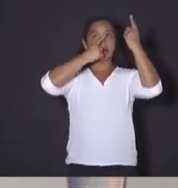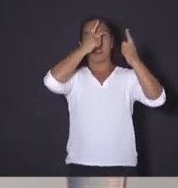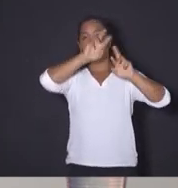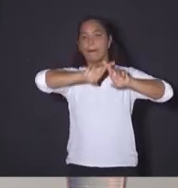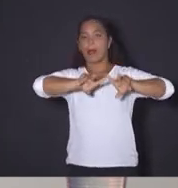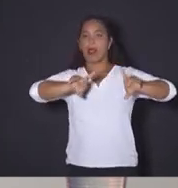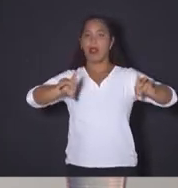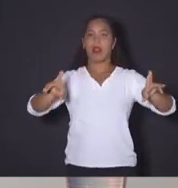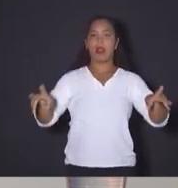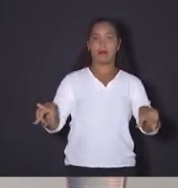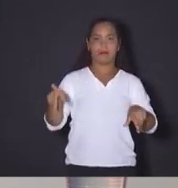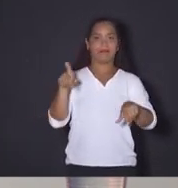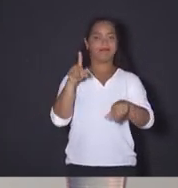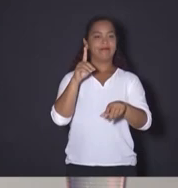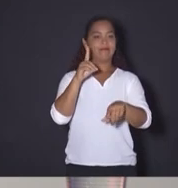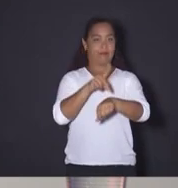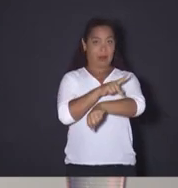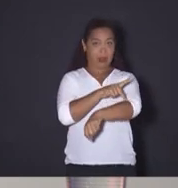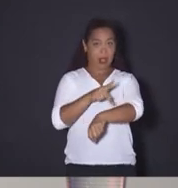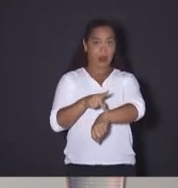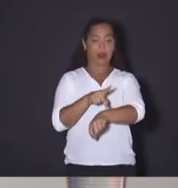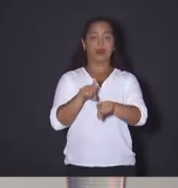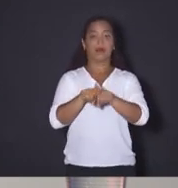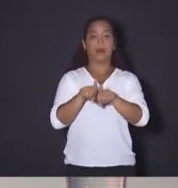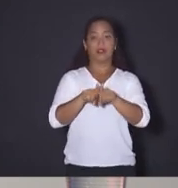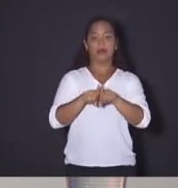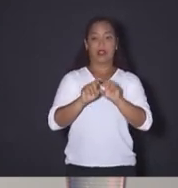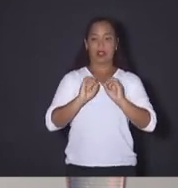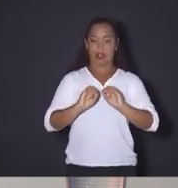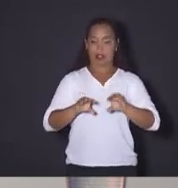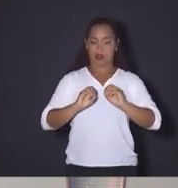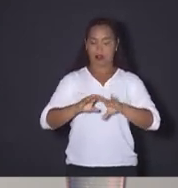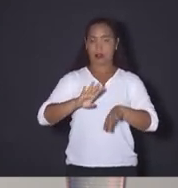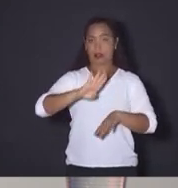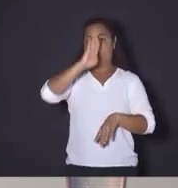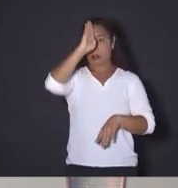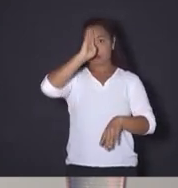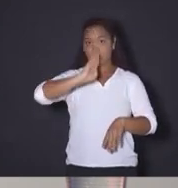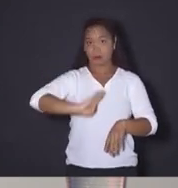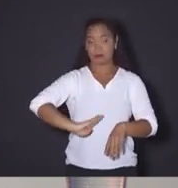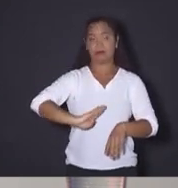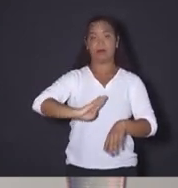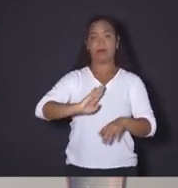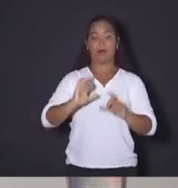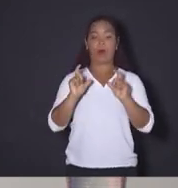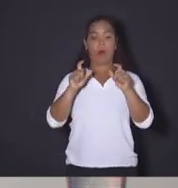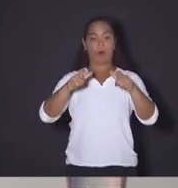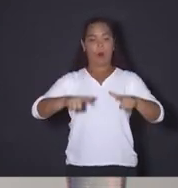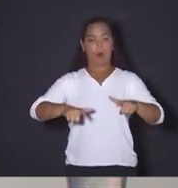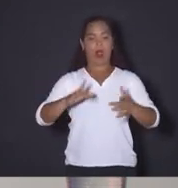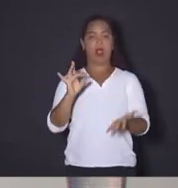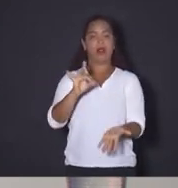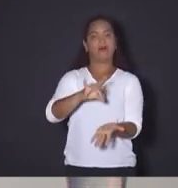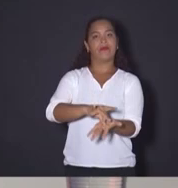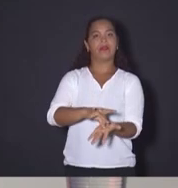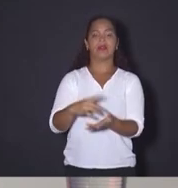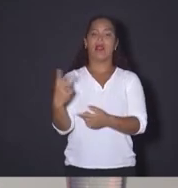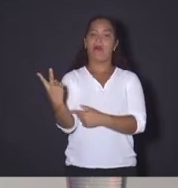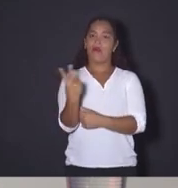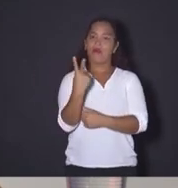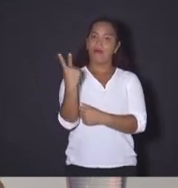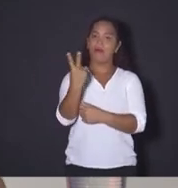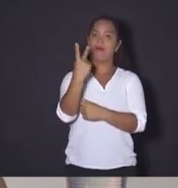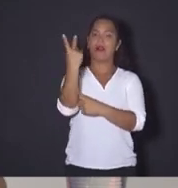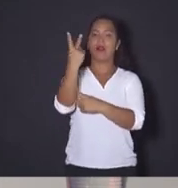pedagógicas gratuidade do ensino público em estabelecimentos oficiais valorização dos